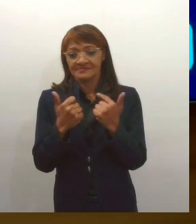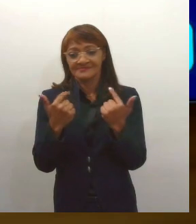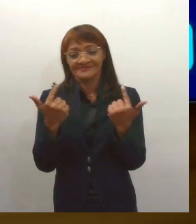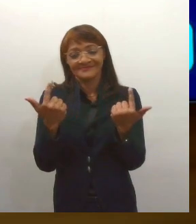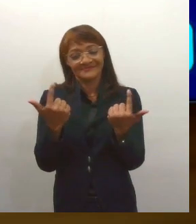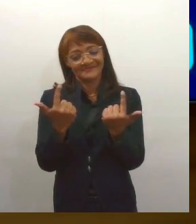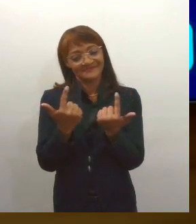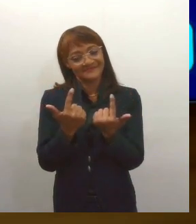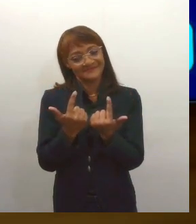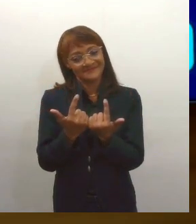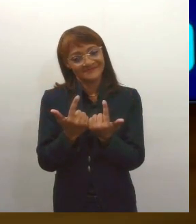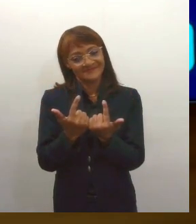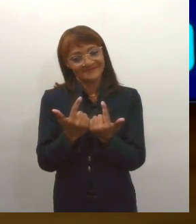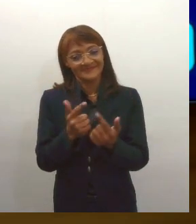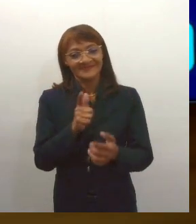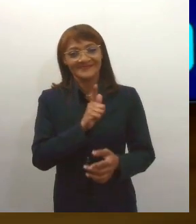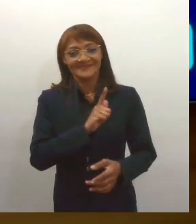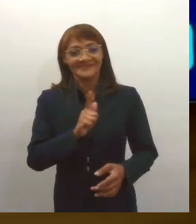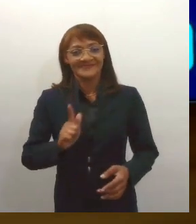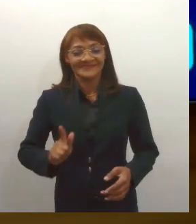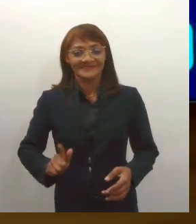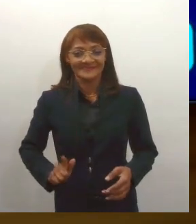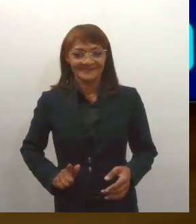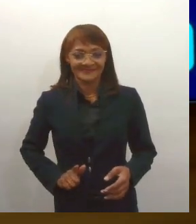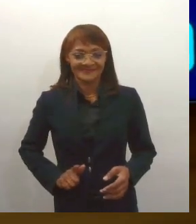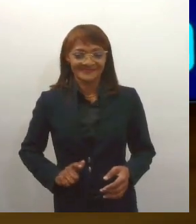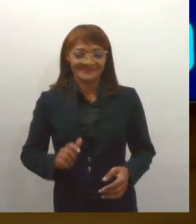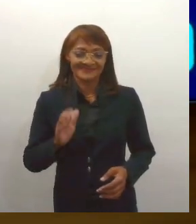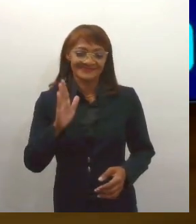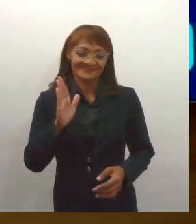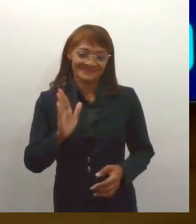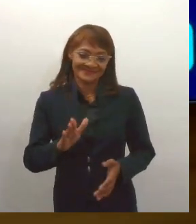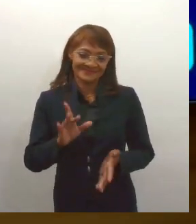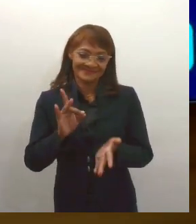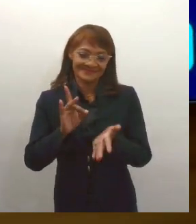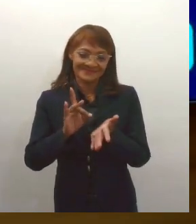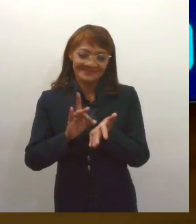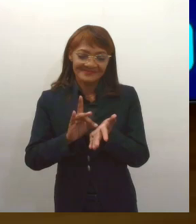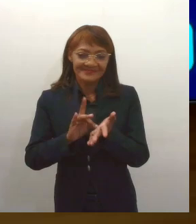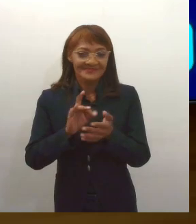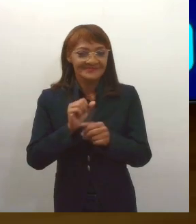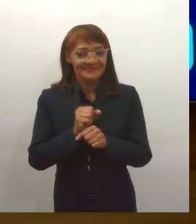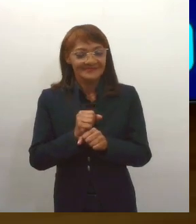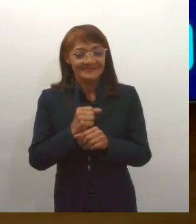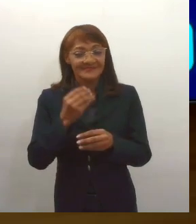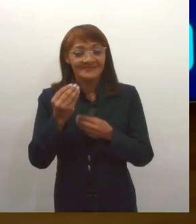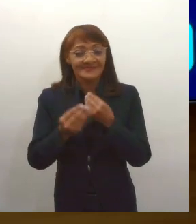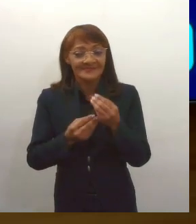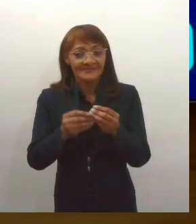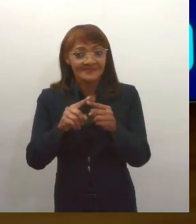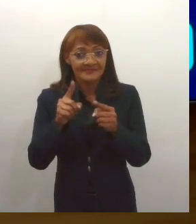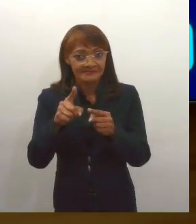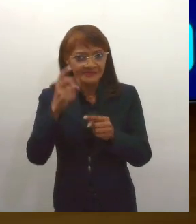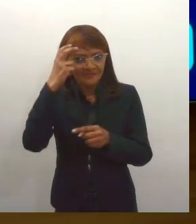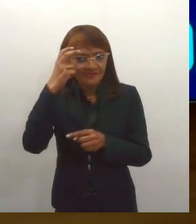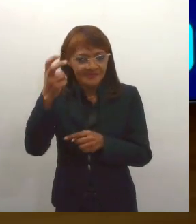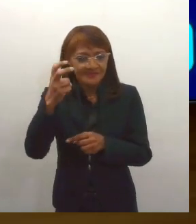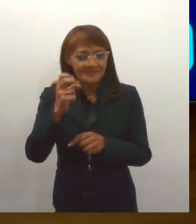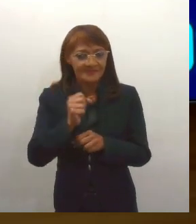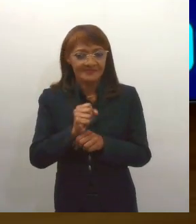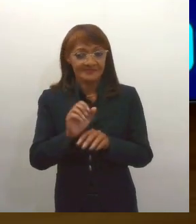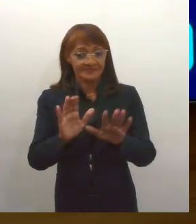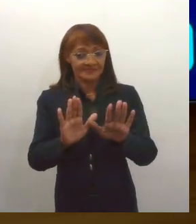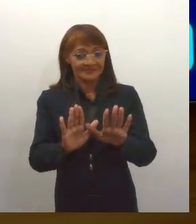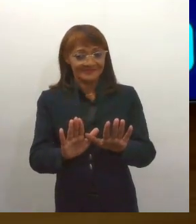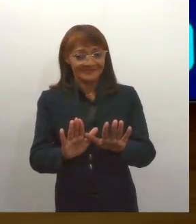relutante pediu falou com Antônio P Mas ele foi inteligente não aí ISO aí tá decidido